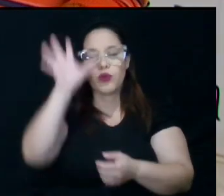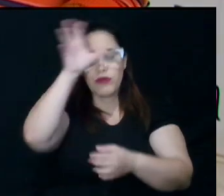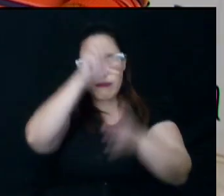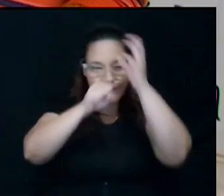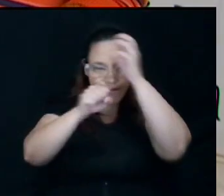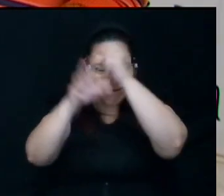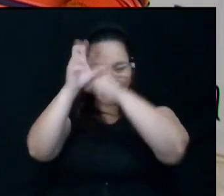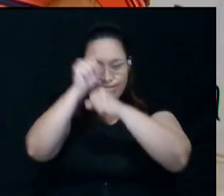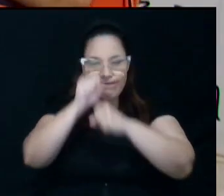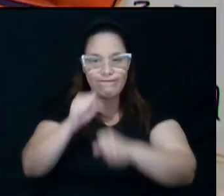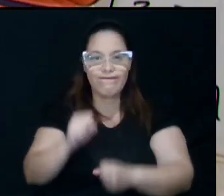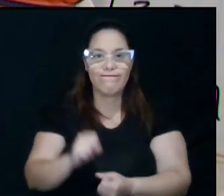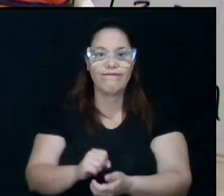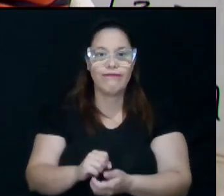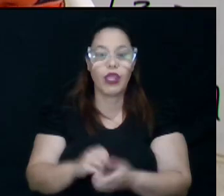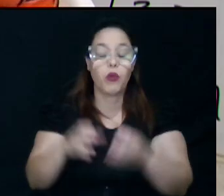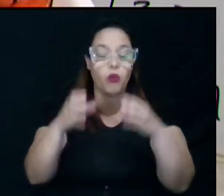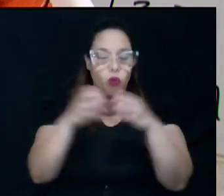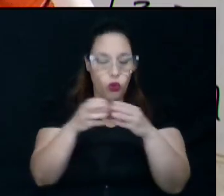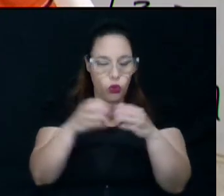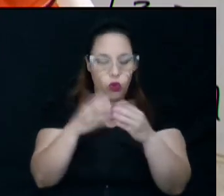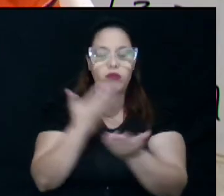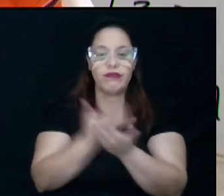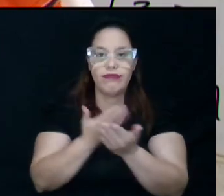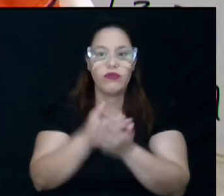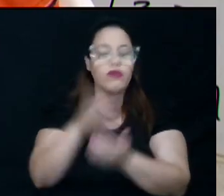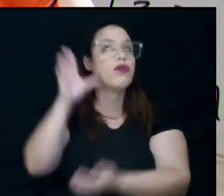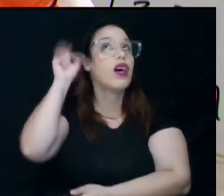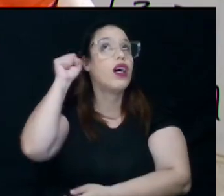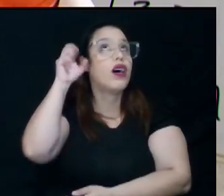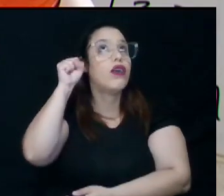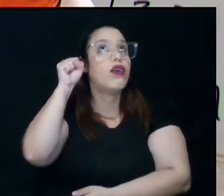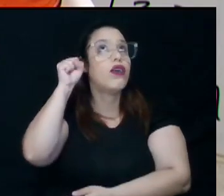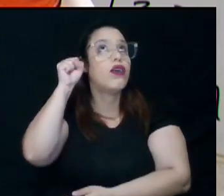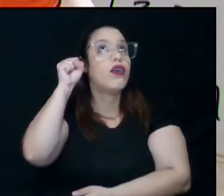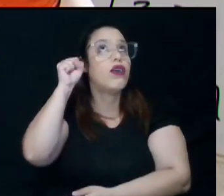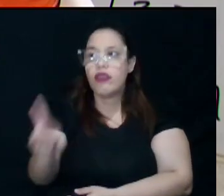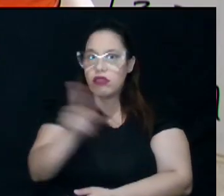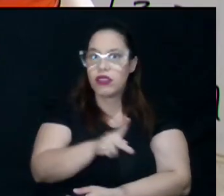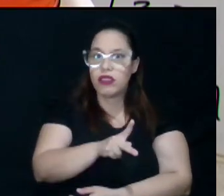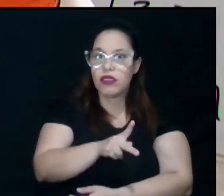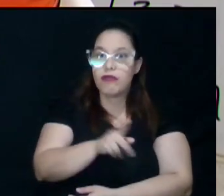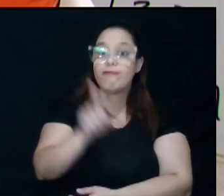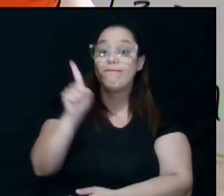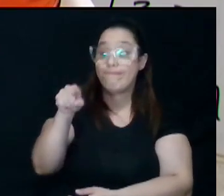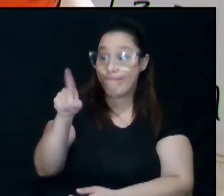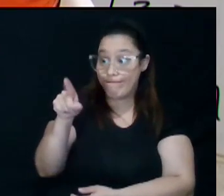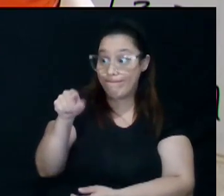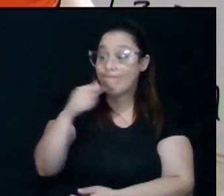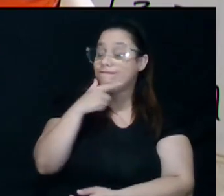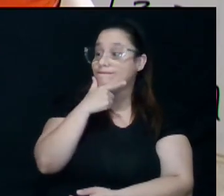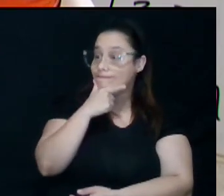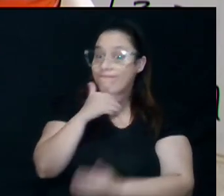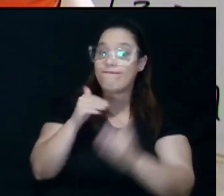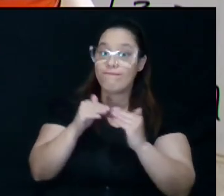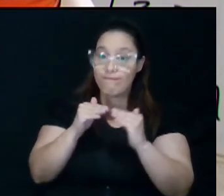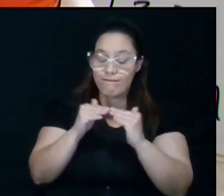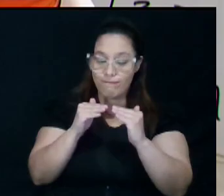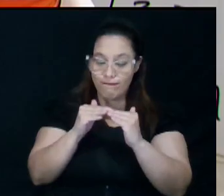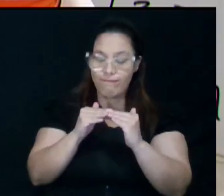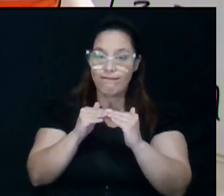legal fazer grupo de estudo. Eu ouvi uma vez um professor falar exatamente isso que você falou e achei